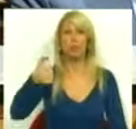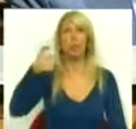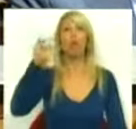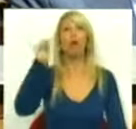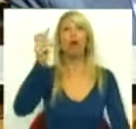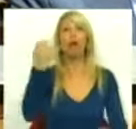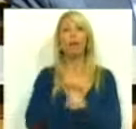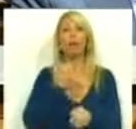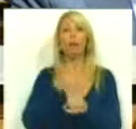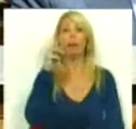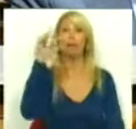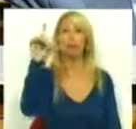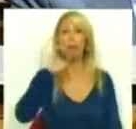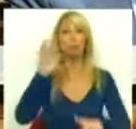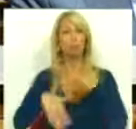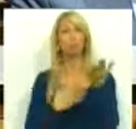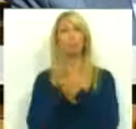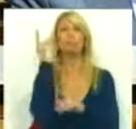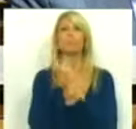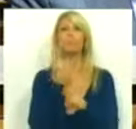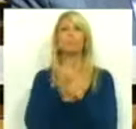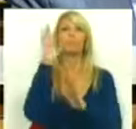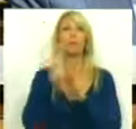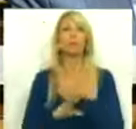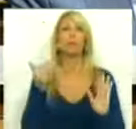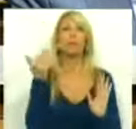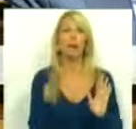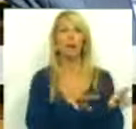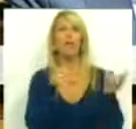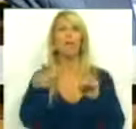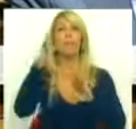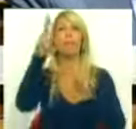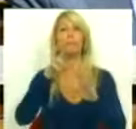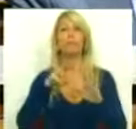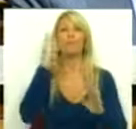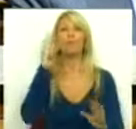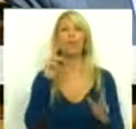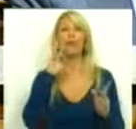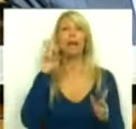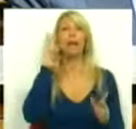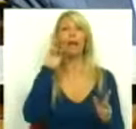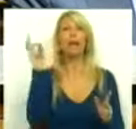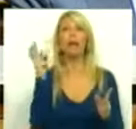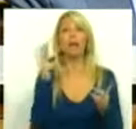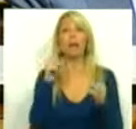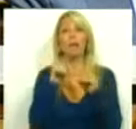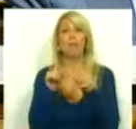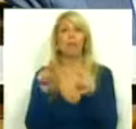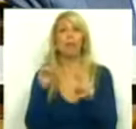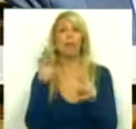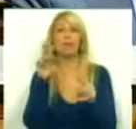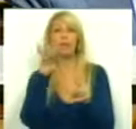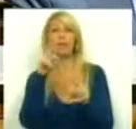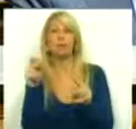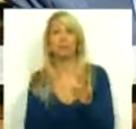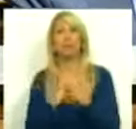serviço continua a ter condições de passagem à reserva nas mesmas condições da legislação atual. No entanto, consideramos